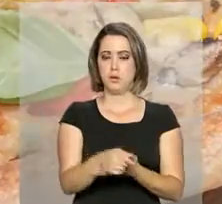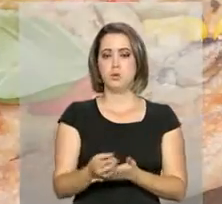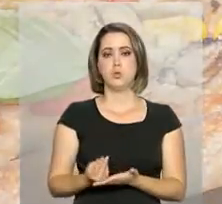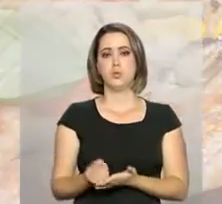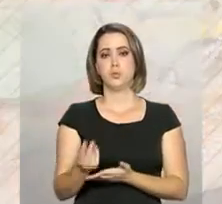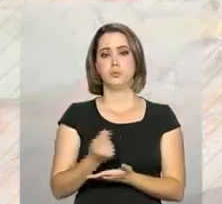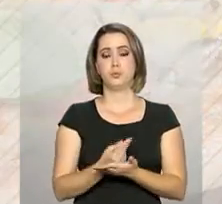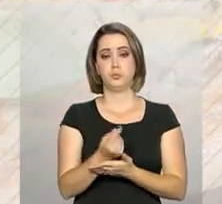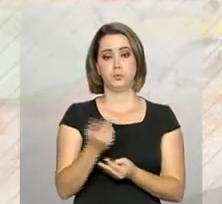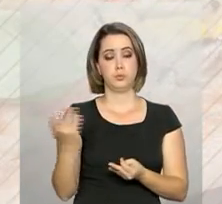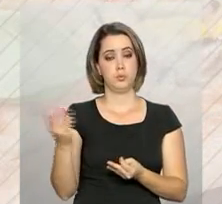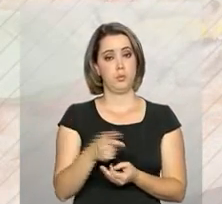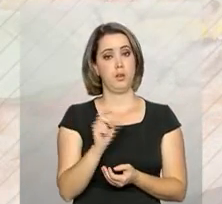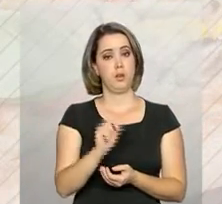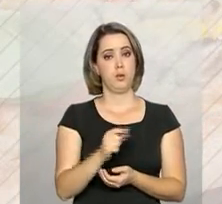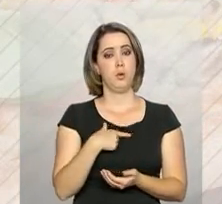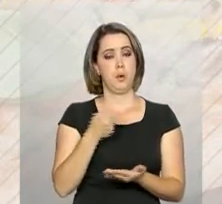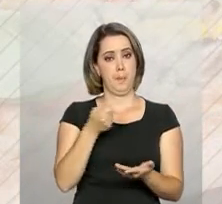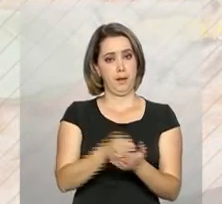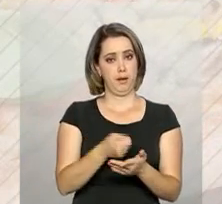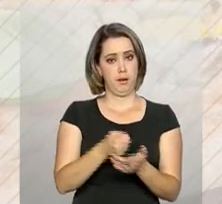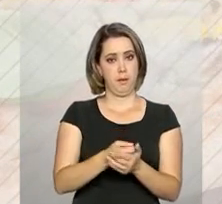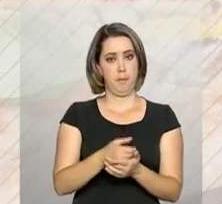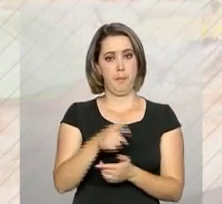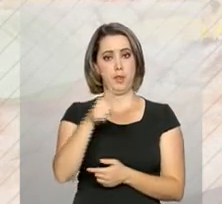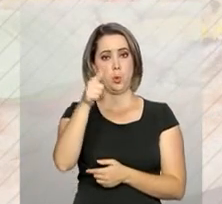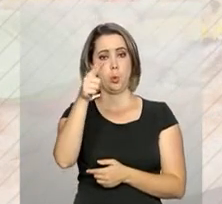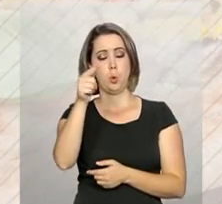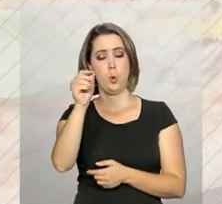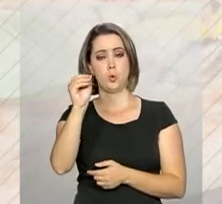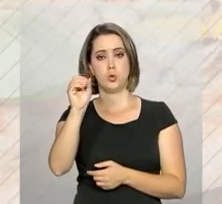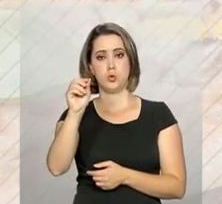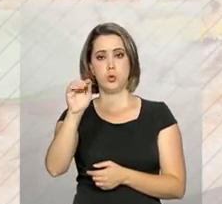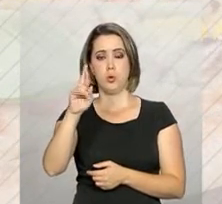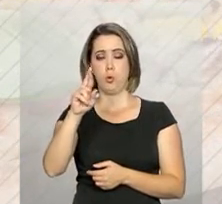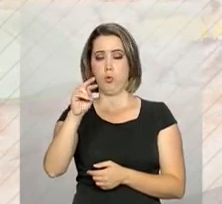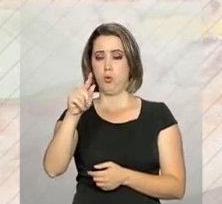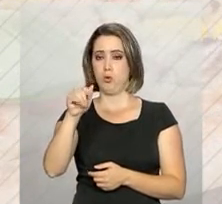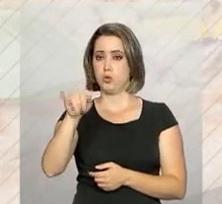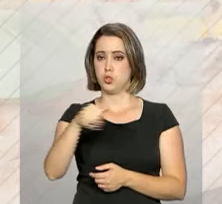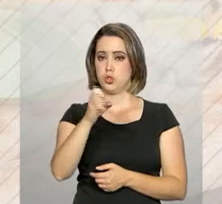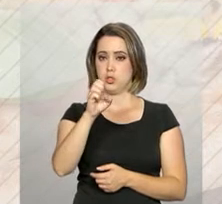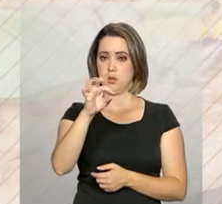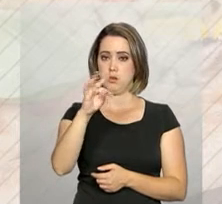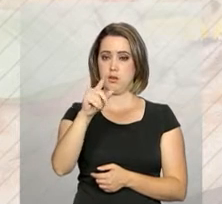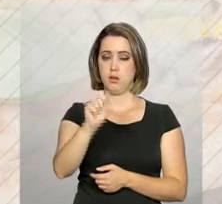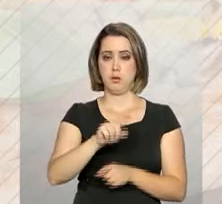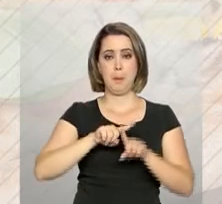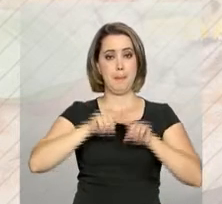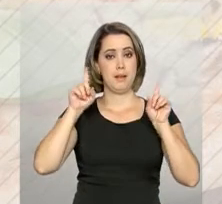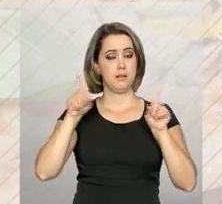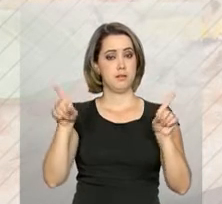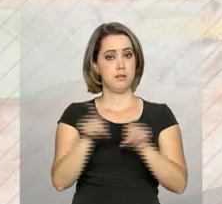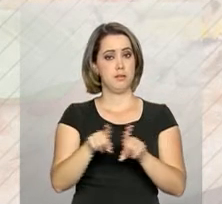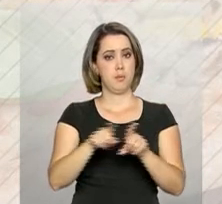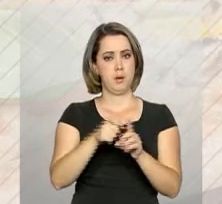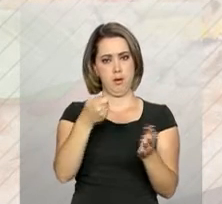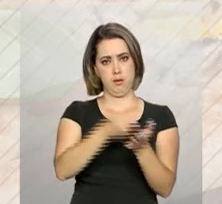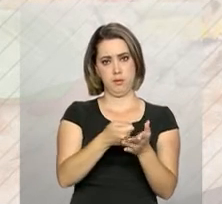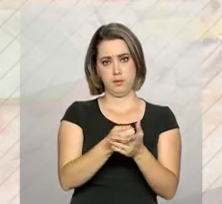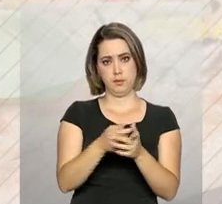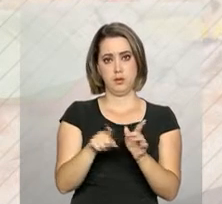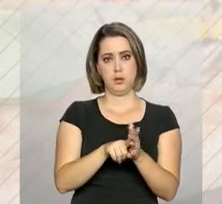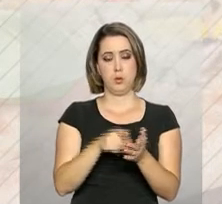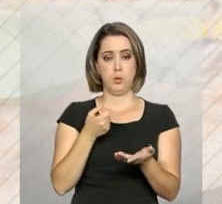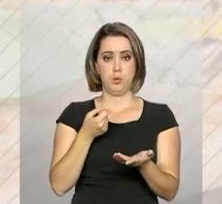lei, passa a ser considerado gorjeta não só o que é pago espontaneamente pelos clientes, mas também o que for